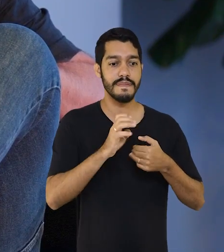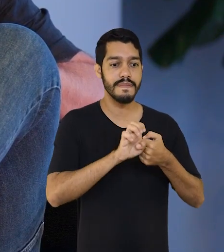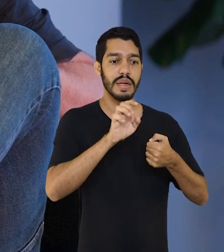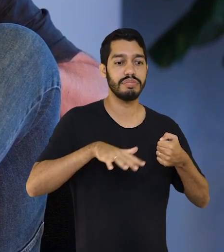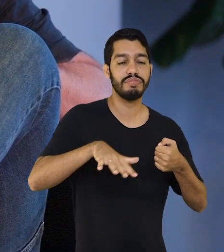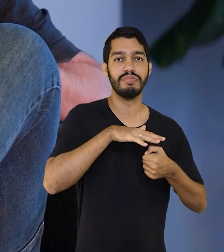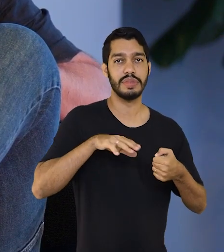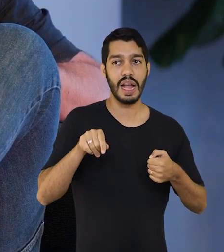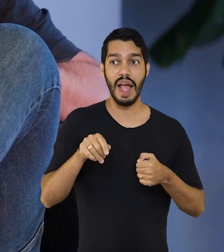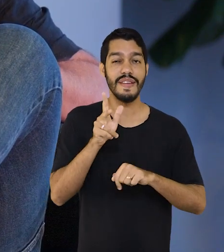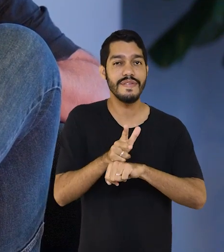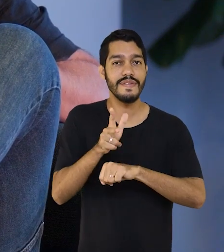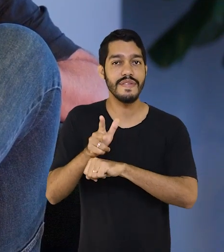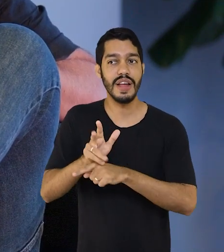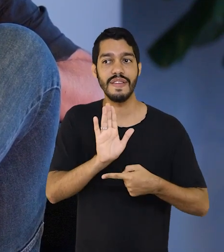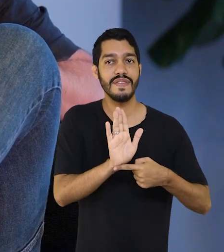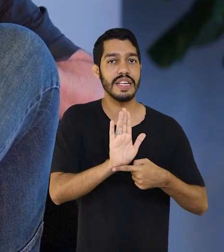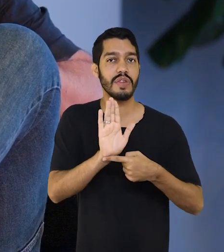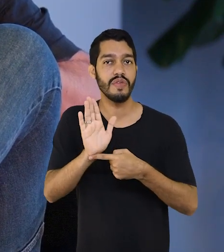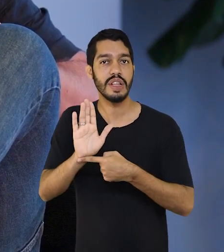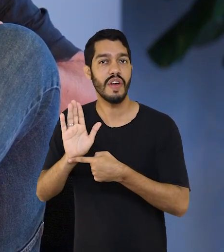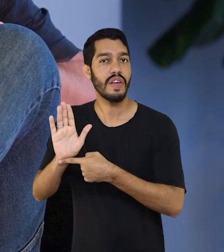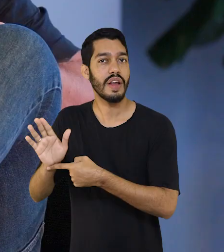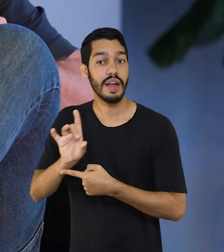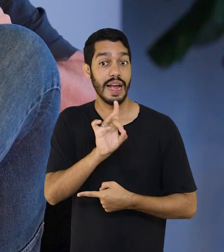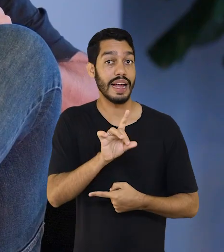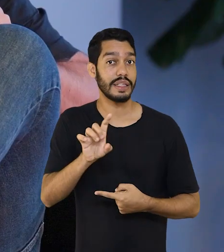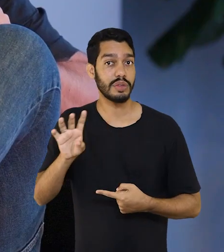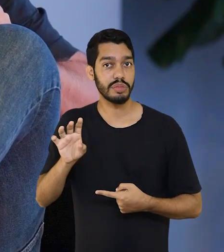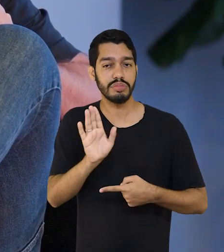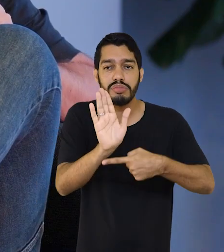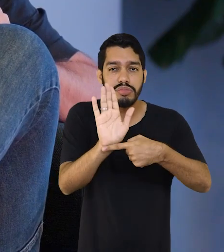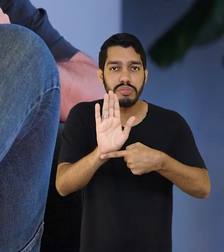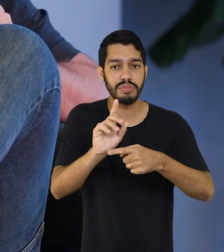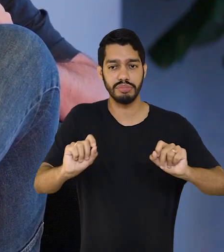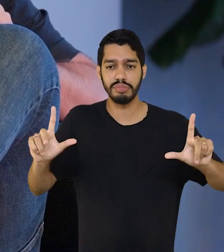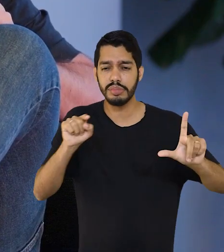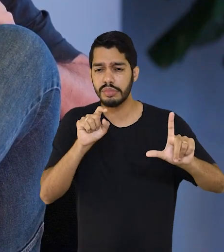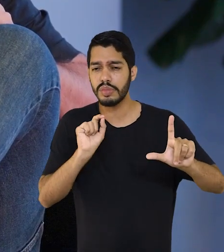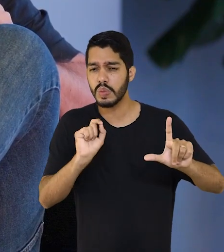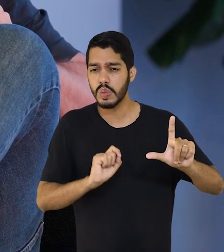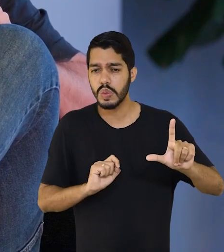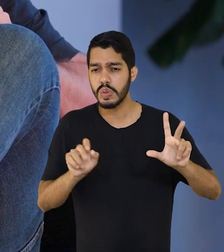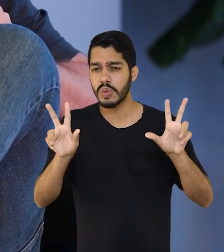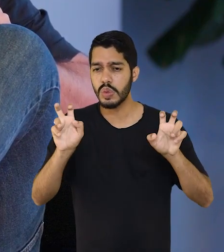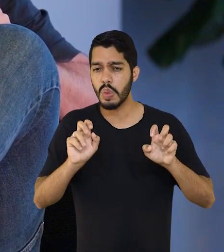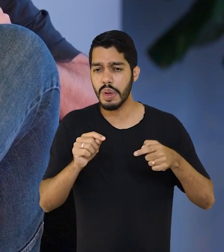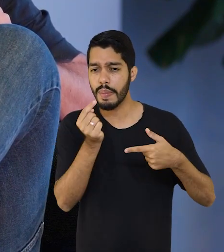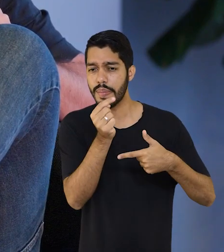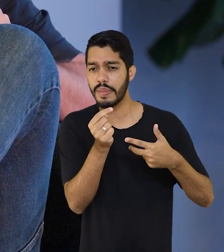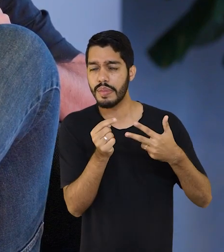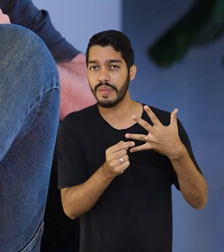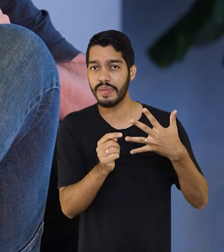que é especializado em classificar vídeo a vídeo. E entende sobre o que é esse vídeo. Poxa, esse vídeo aqui é